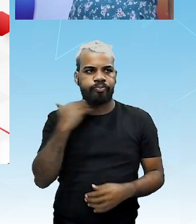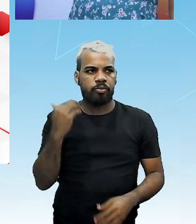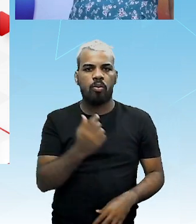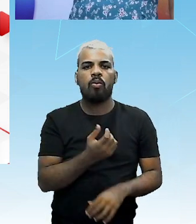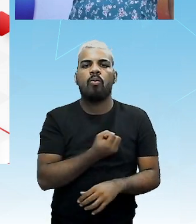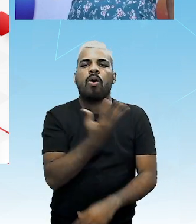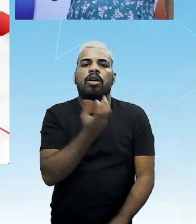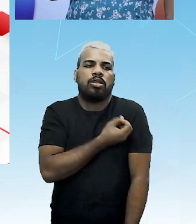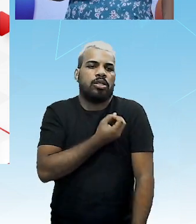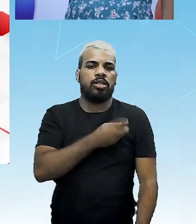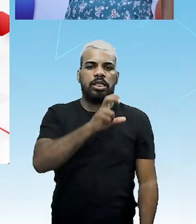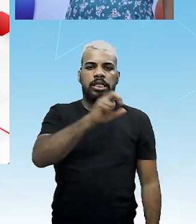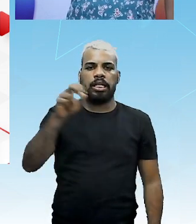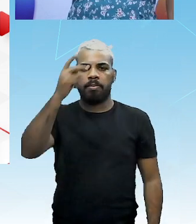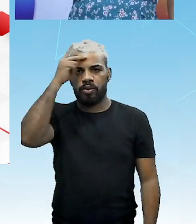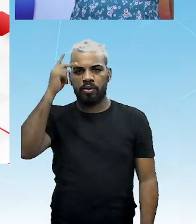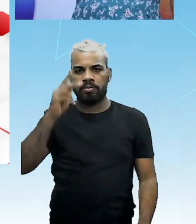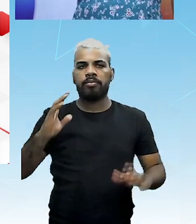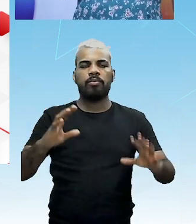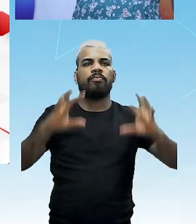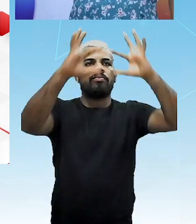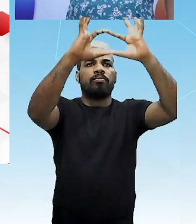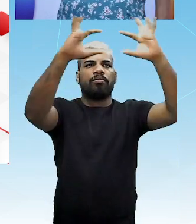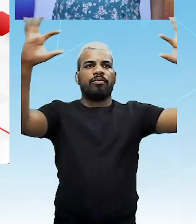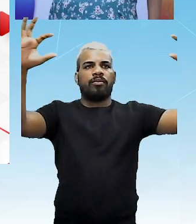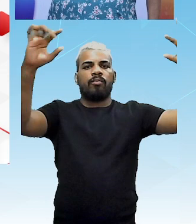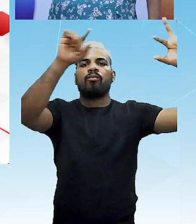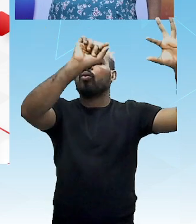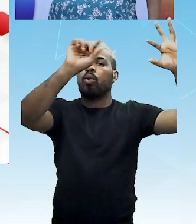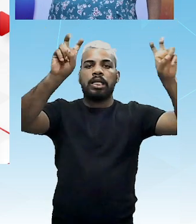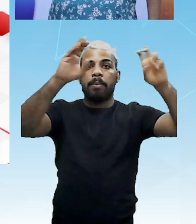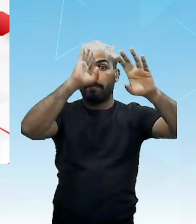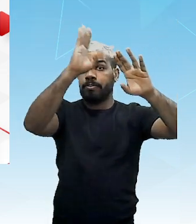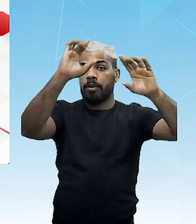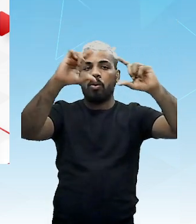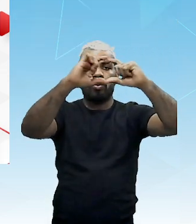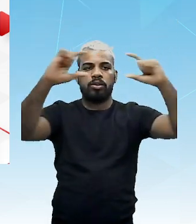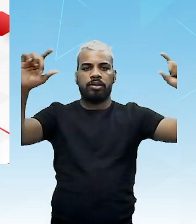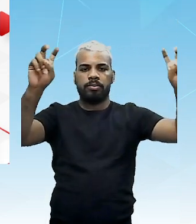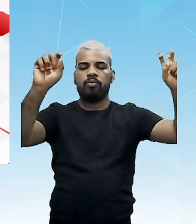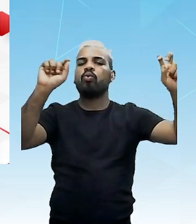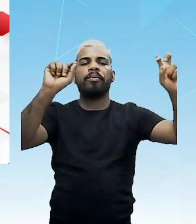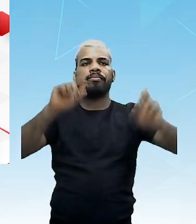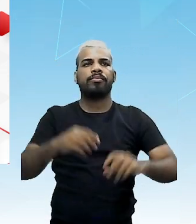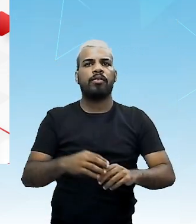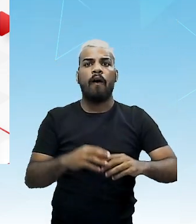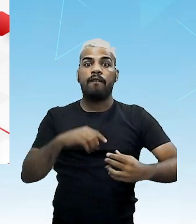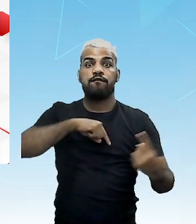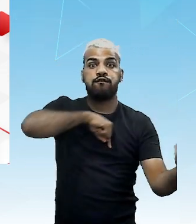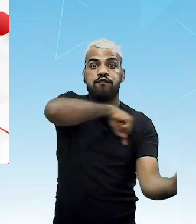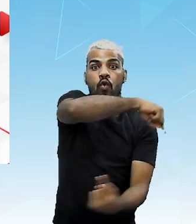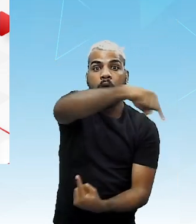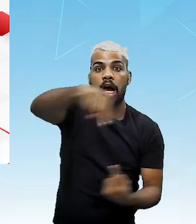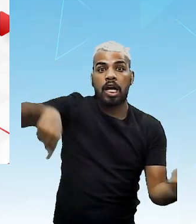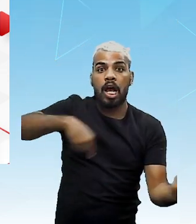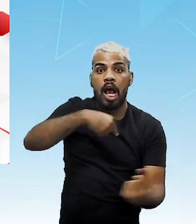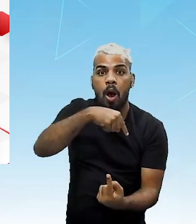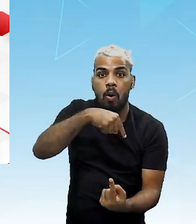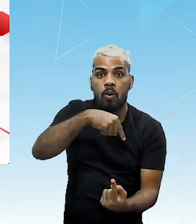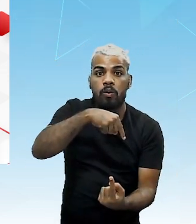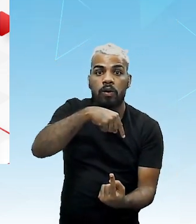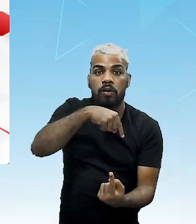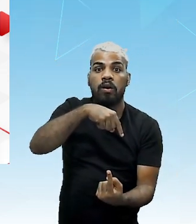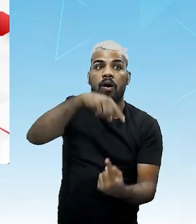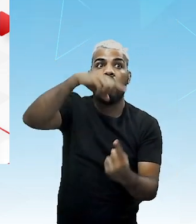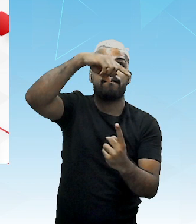já vem ali o auxiliar. Oxente, pô, aí já diz, o título auxiliar diz, oxente, como foi que esse furacão aconteceu